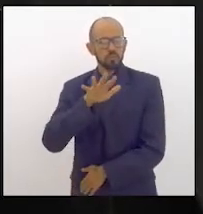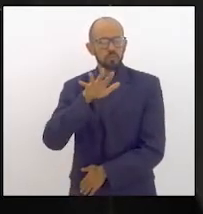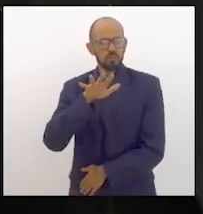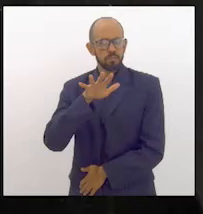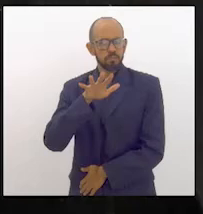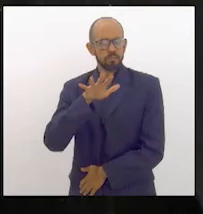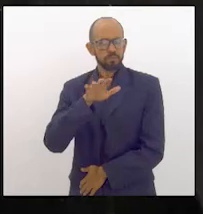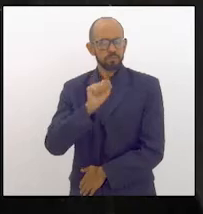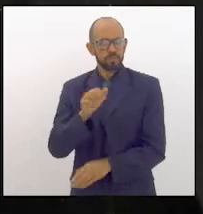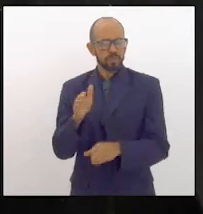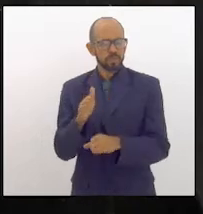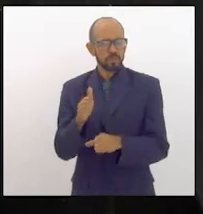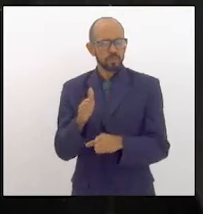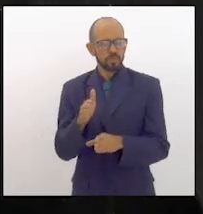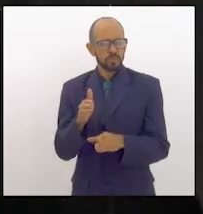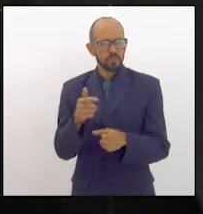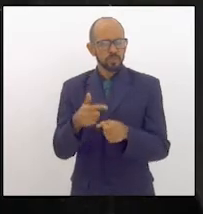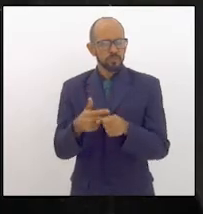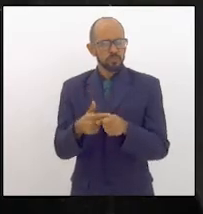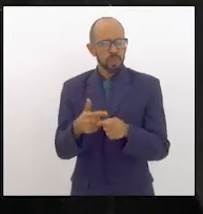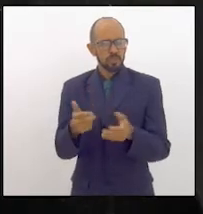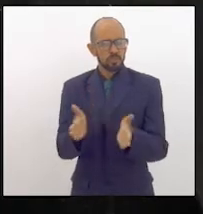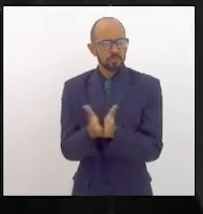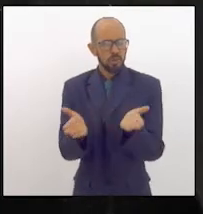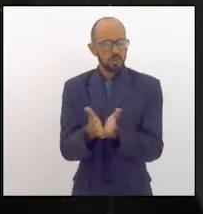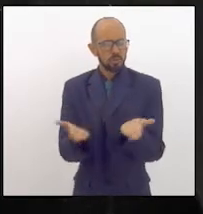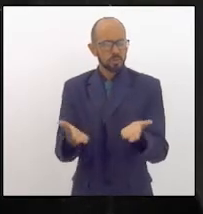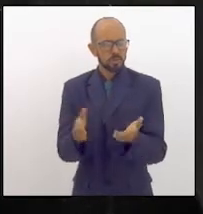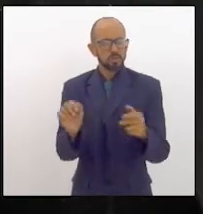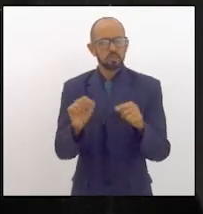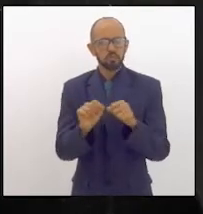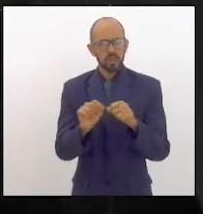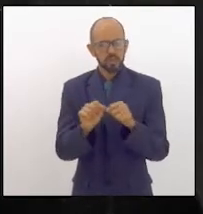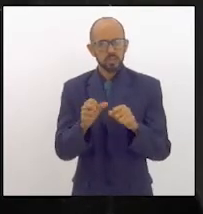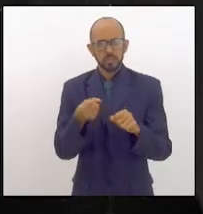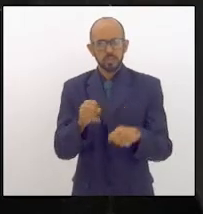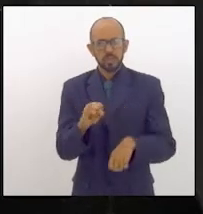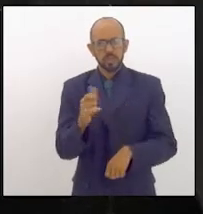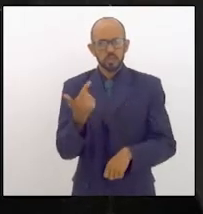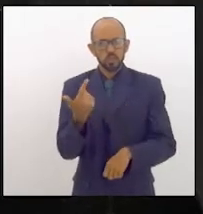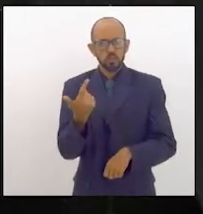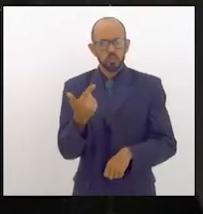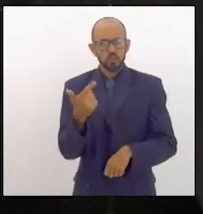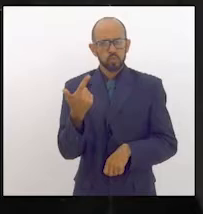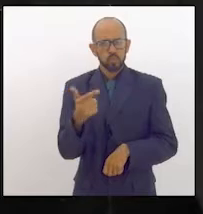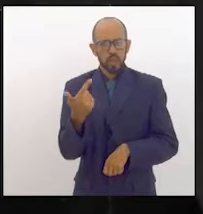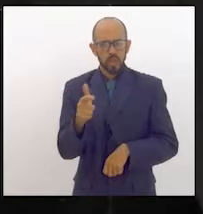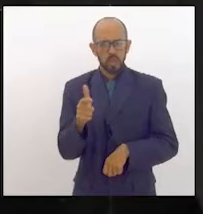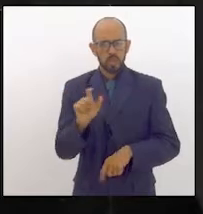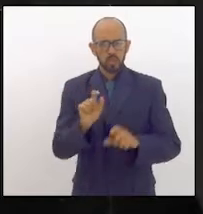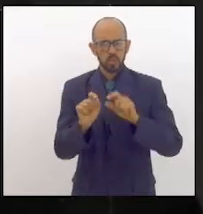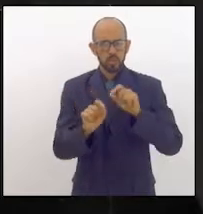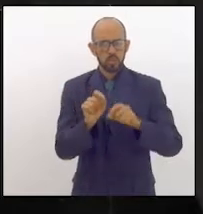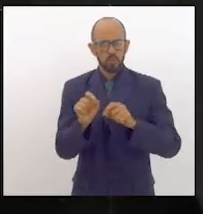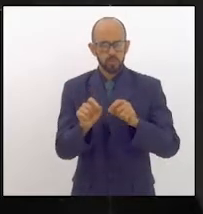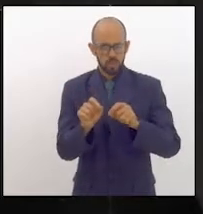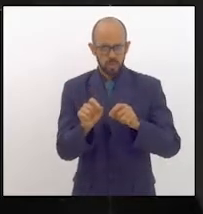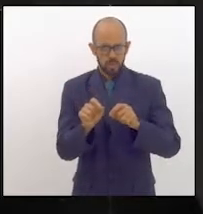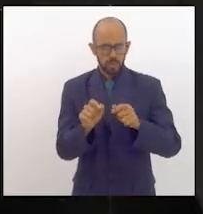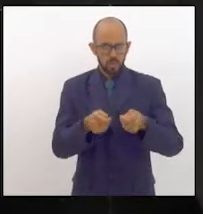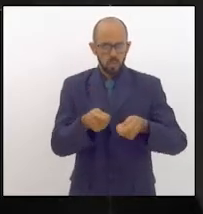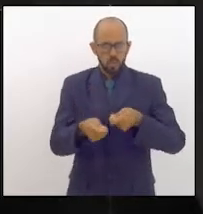territórios periféricos sejam feitas sem nenhum tipo sem nenhum tipo de controle